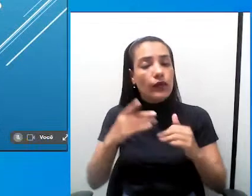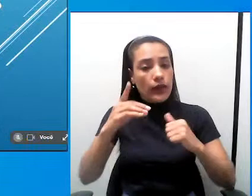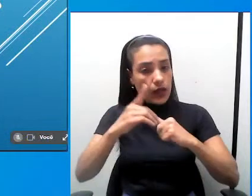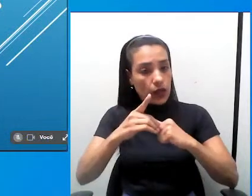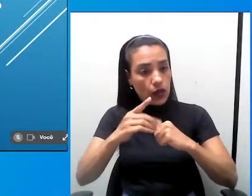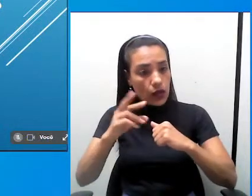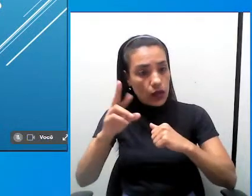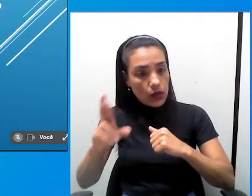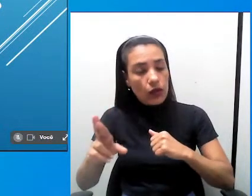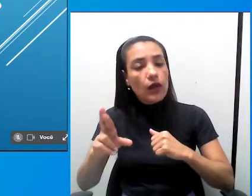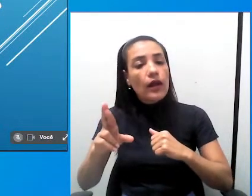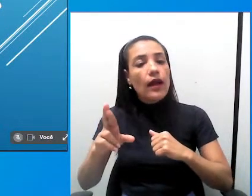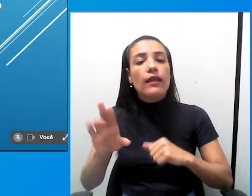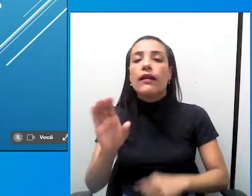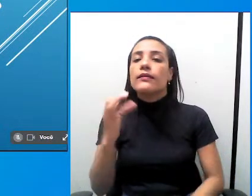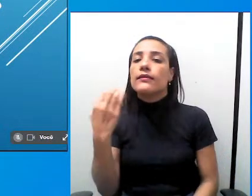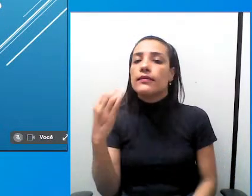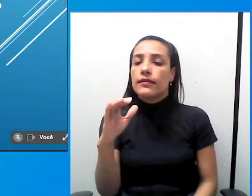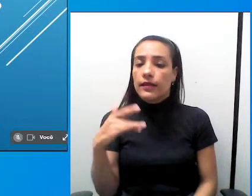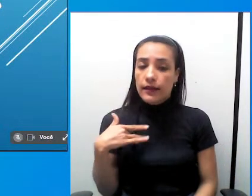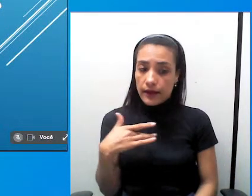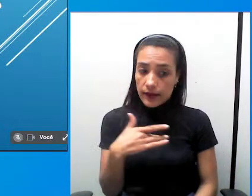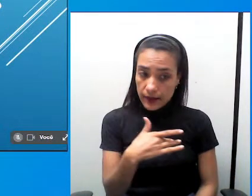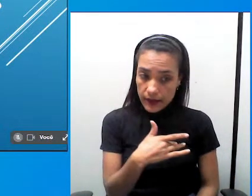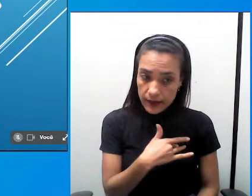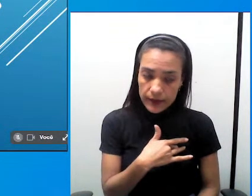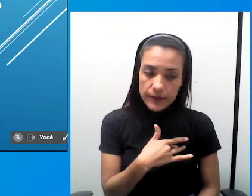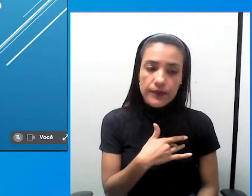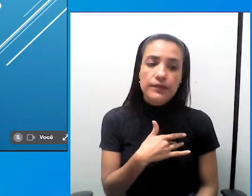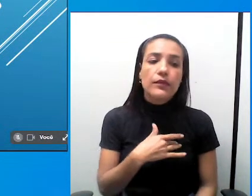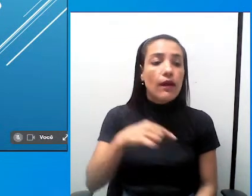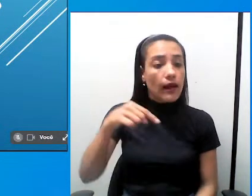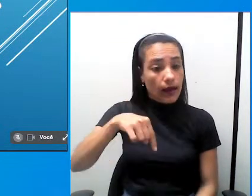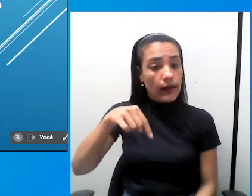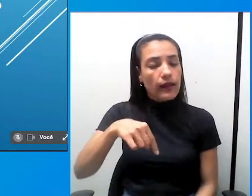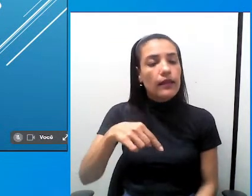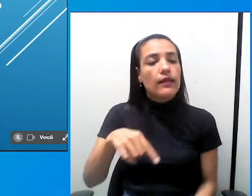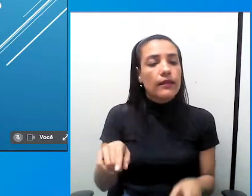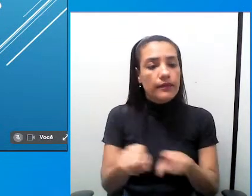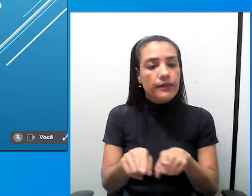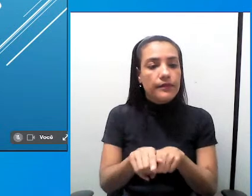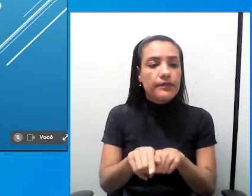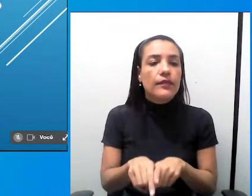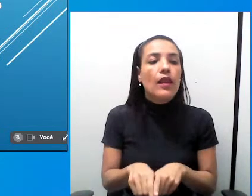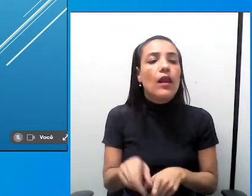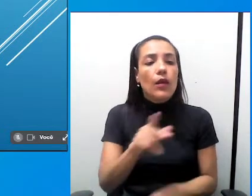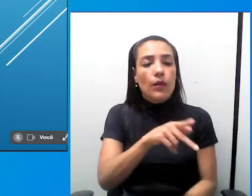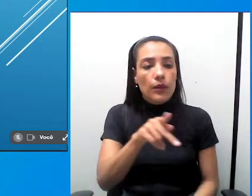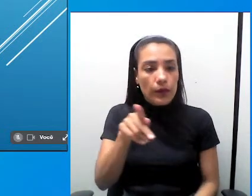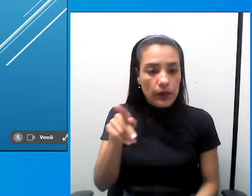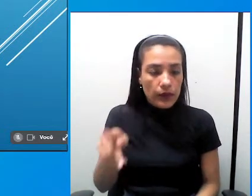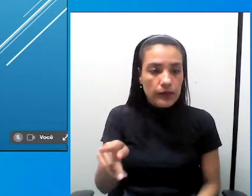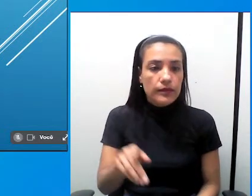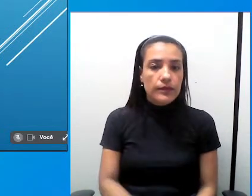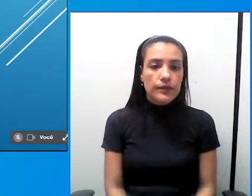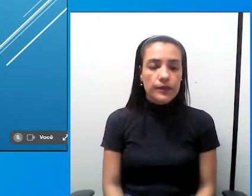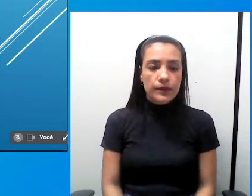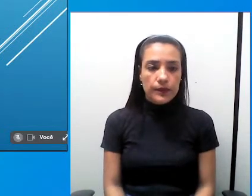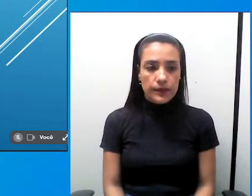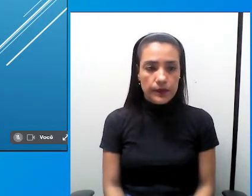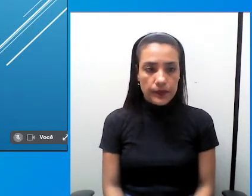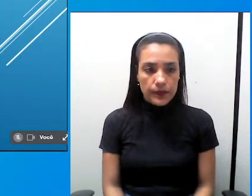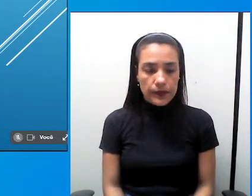em Ciências da Saúde na Universidade Estadual de Montes Claros, aqui também no norte de Minas. Né? Sou professor do campus Araçuaí. A